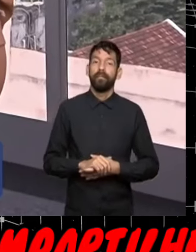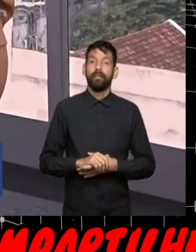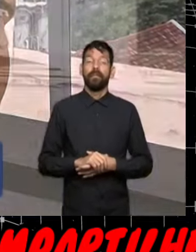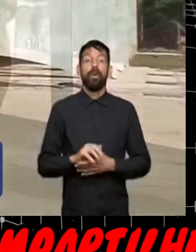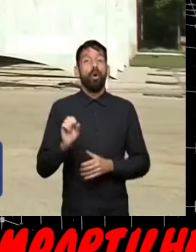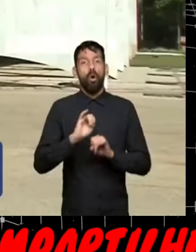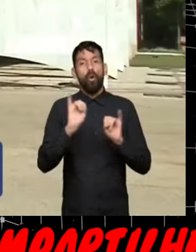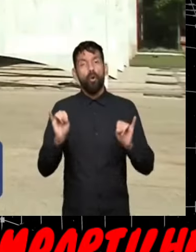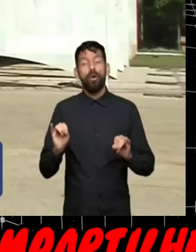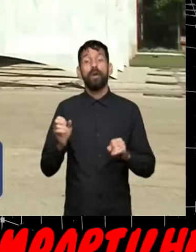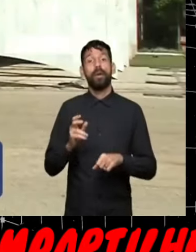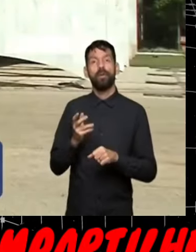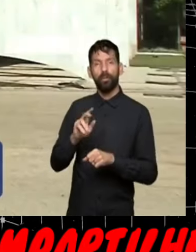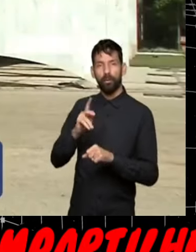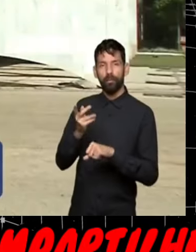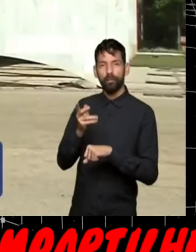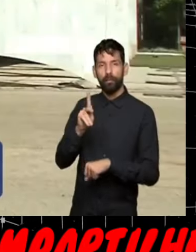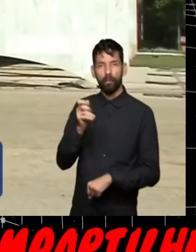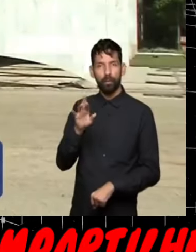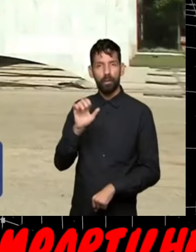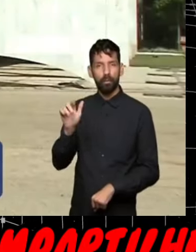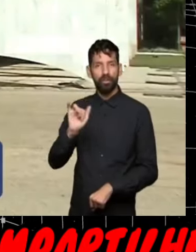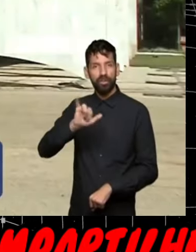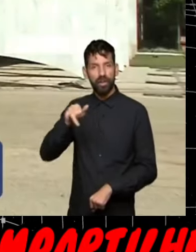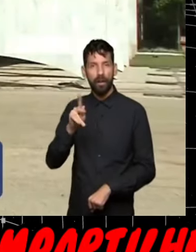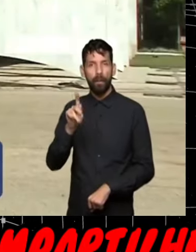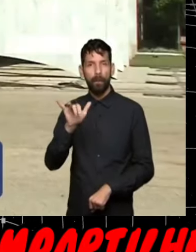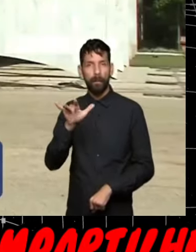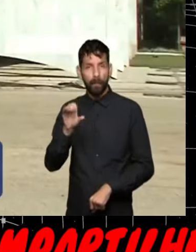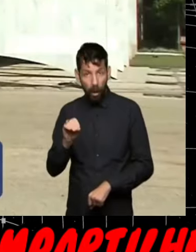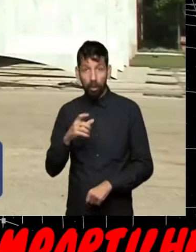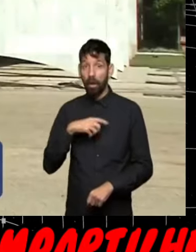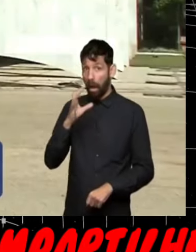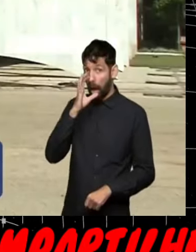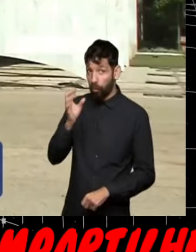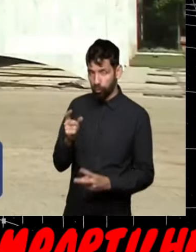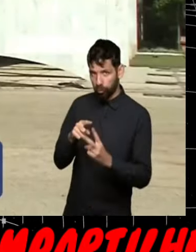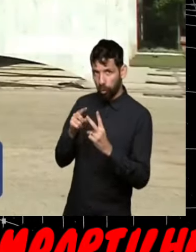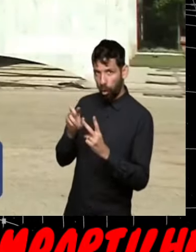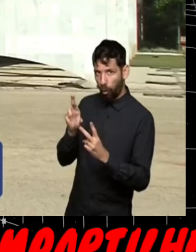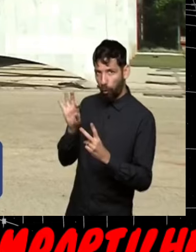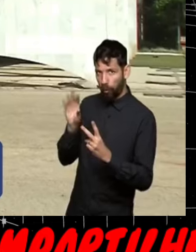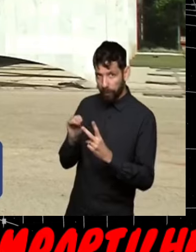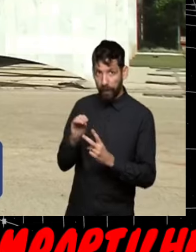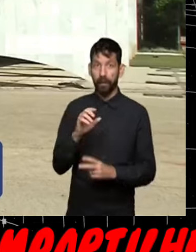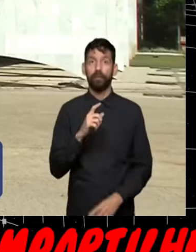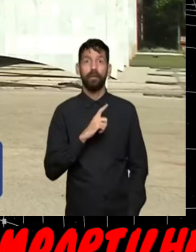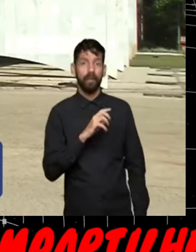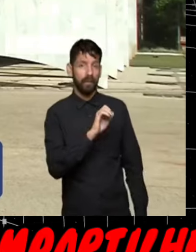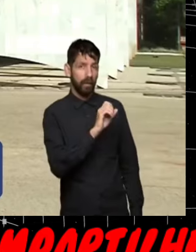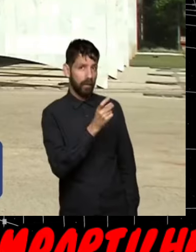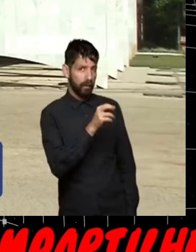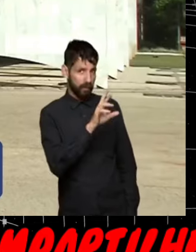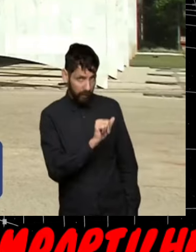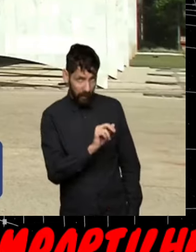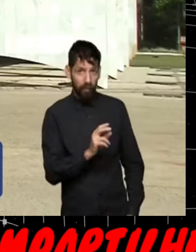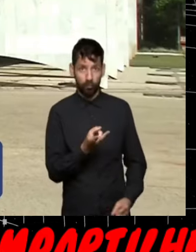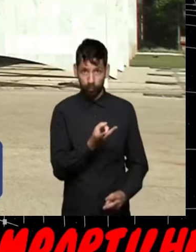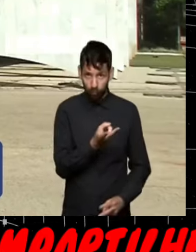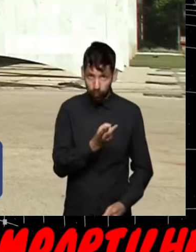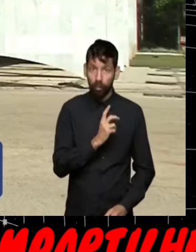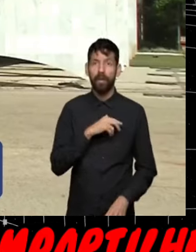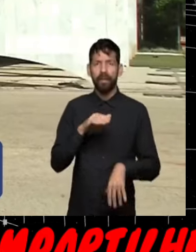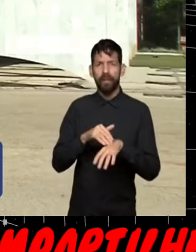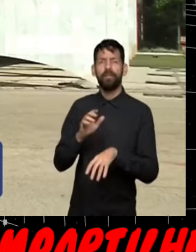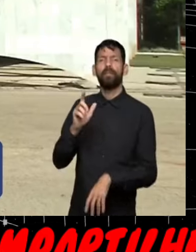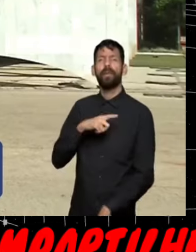Oi, Luciana. O procurador-geral da República, Paulo Gonet, acusa o casal Roberto Mantovani Filho e Andrea Mantovani, além